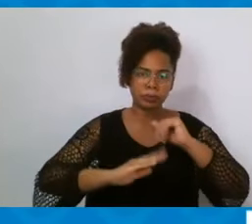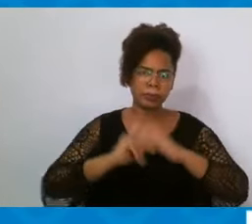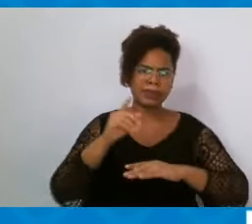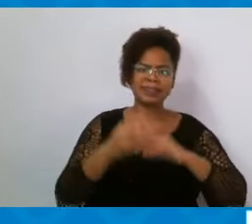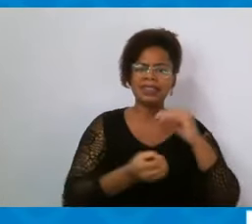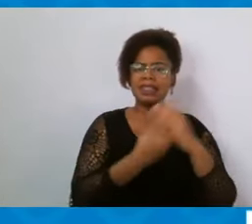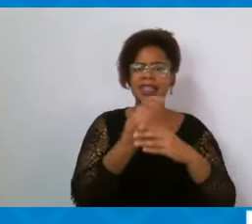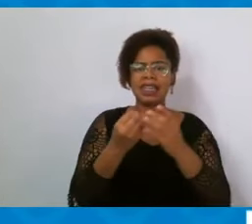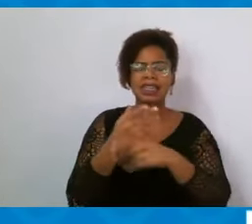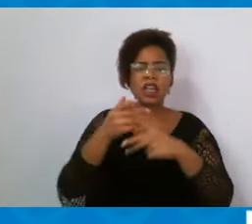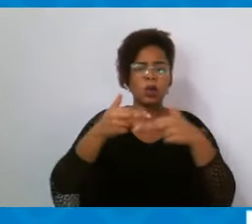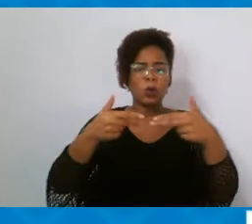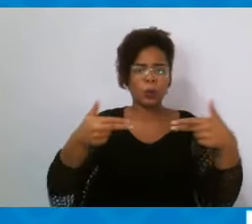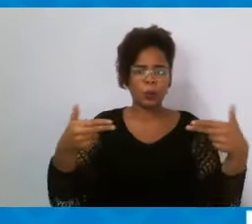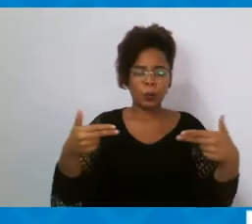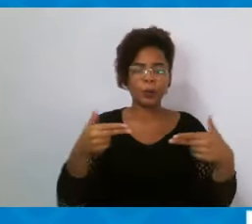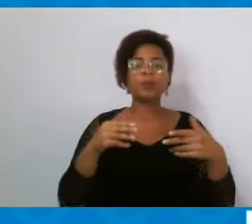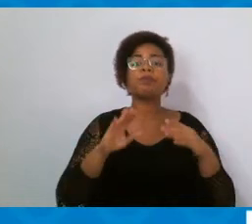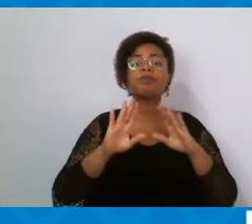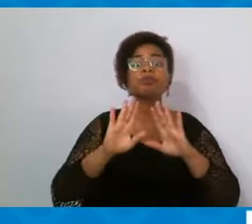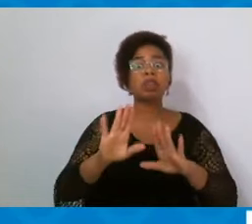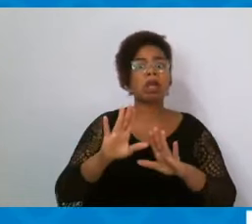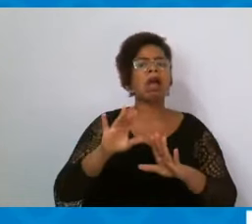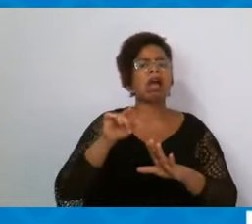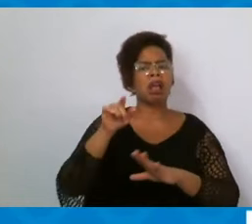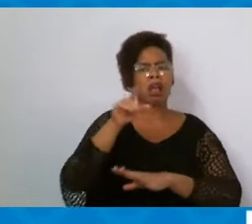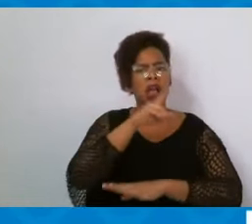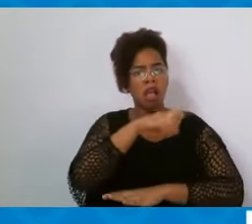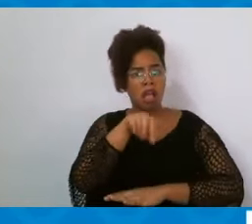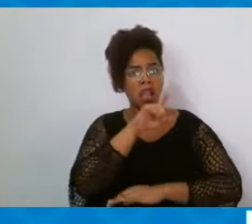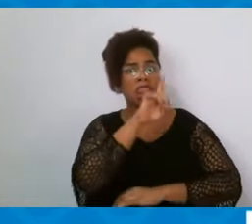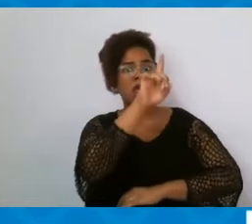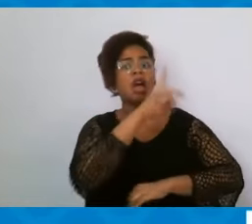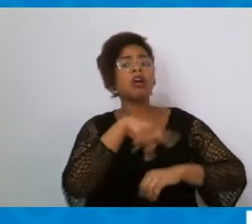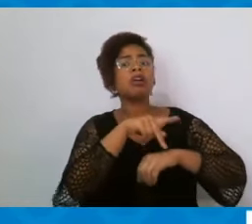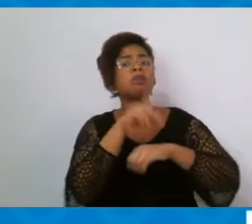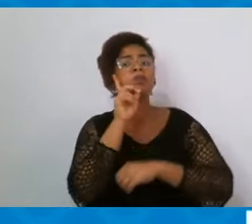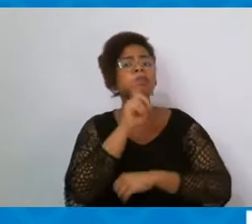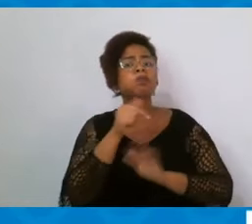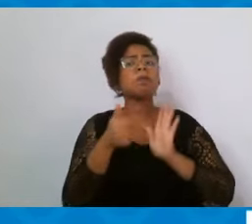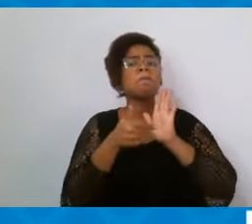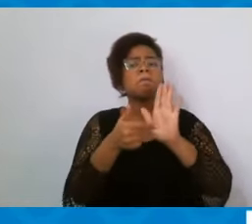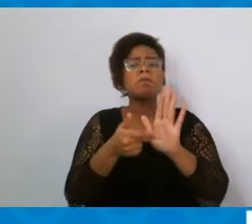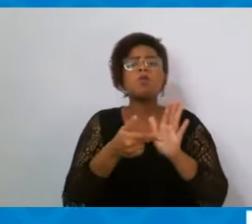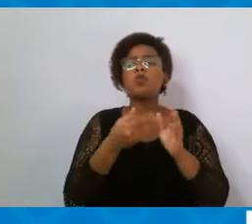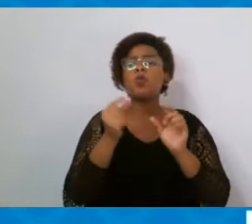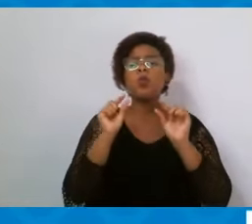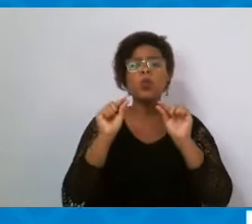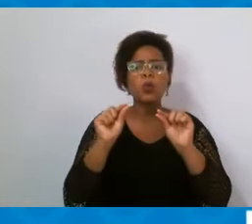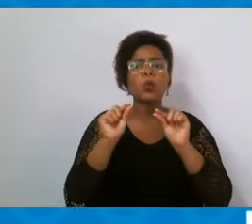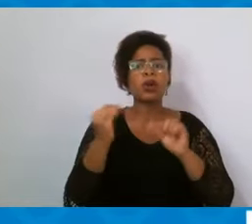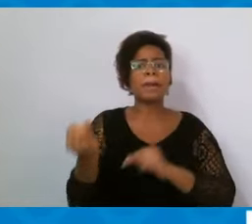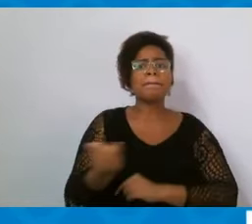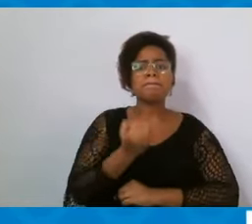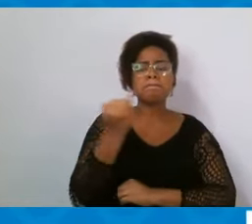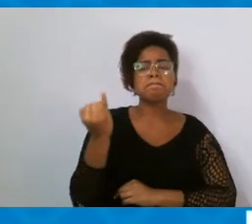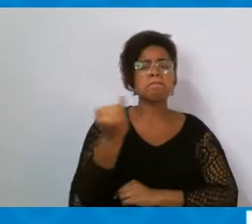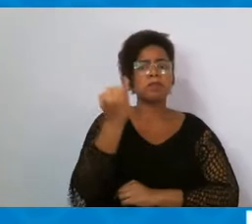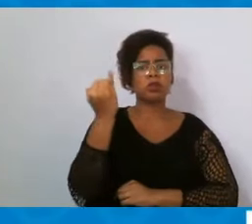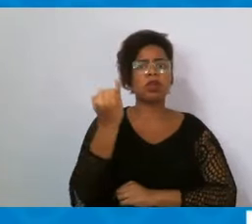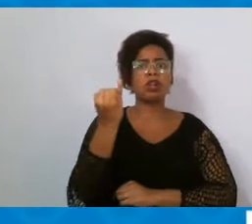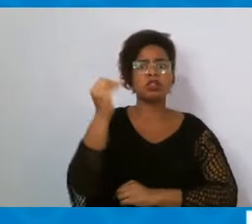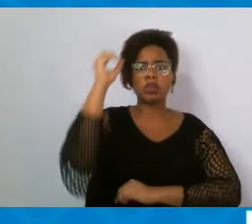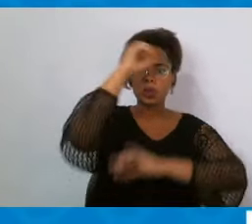que eles fizeram já pesquisas mostrando o impacto que isso tem na aprendizagem dos jovens. Então,